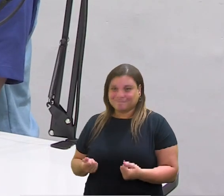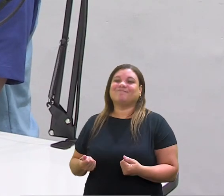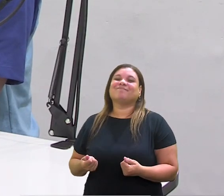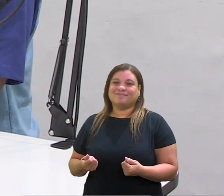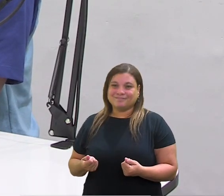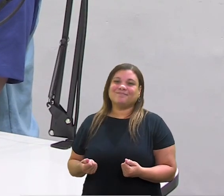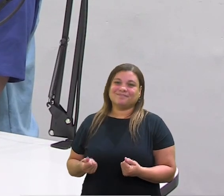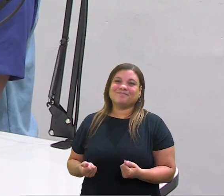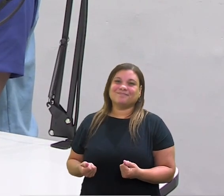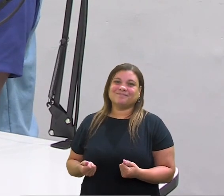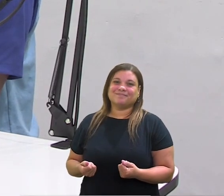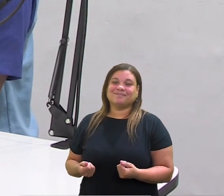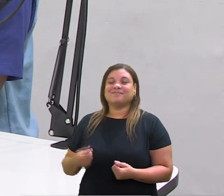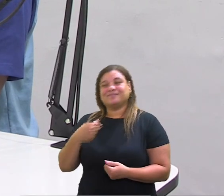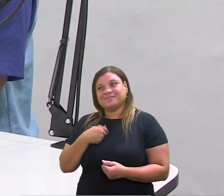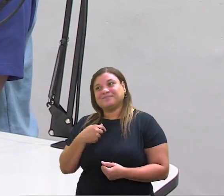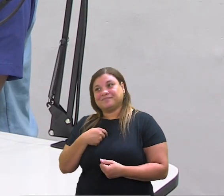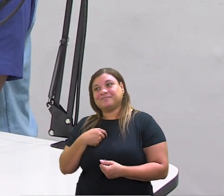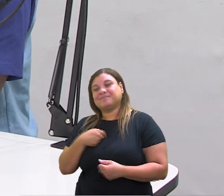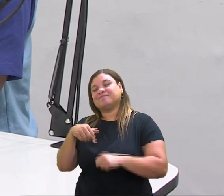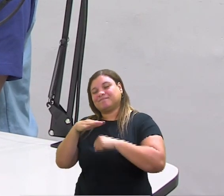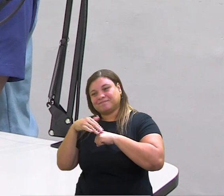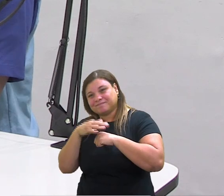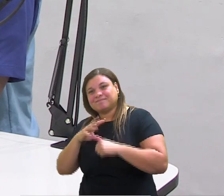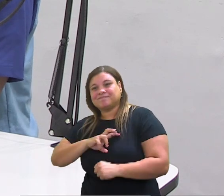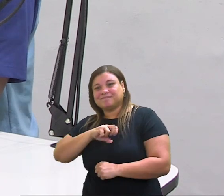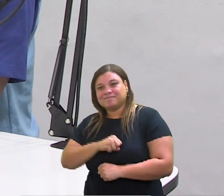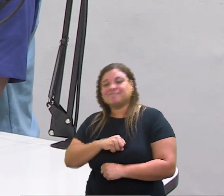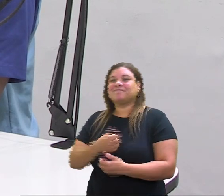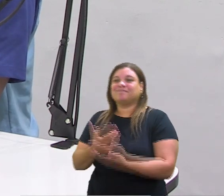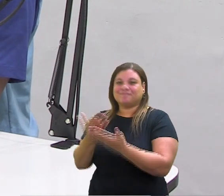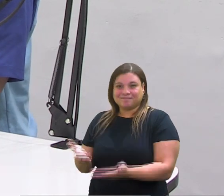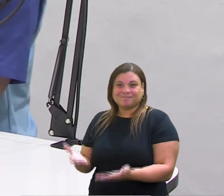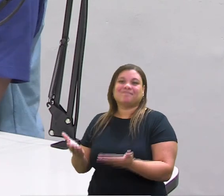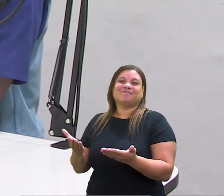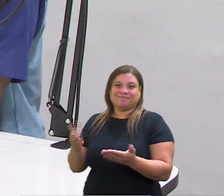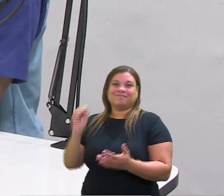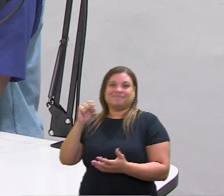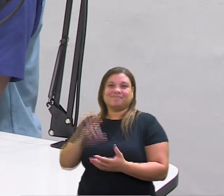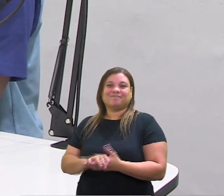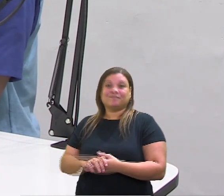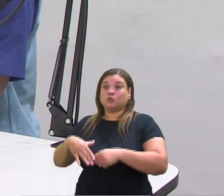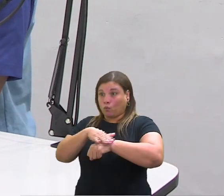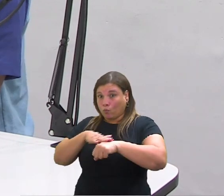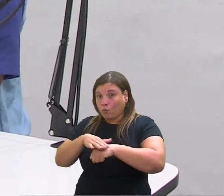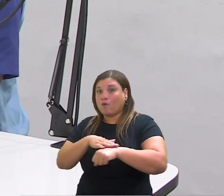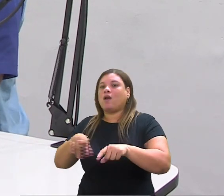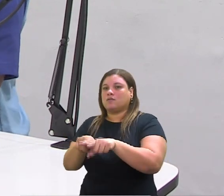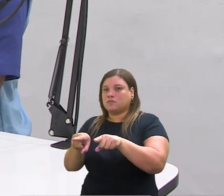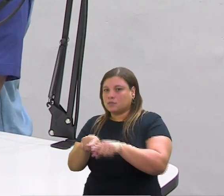professora também, uma professora muito amável, que, como a gente falou, ela ouve as pessoas